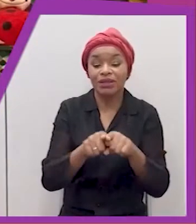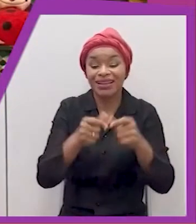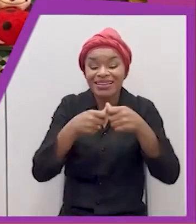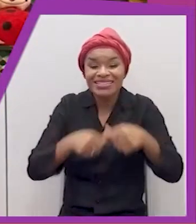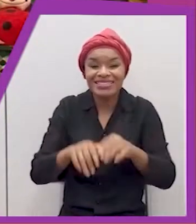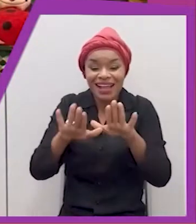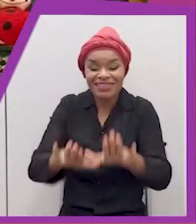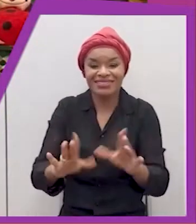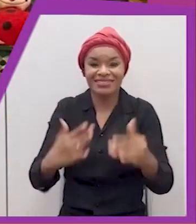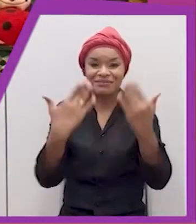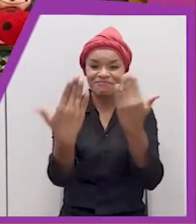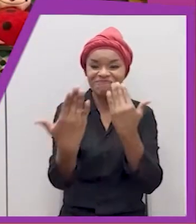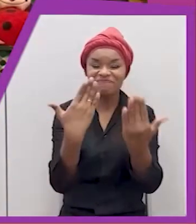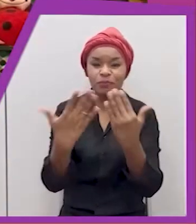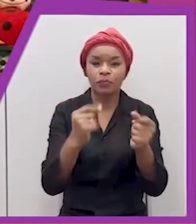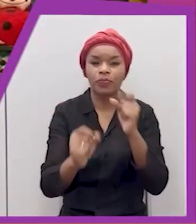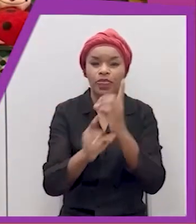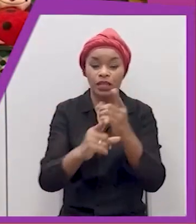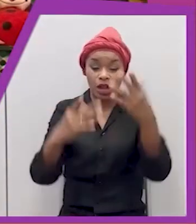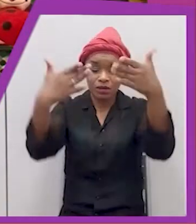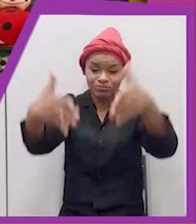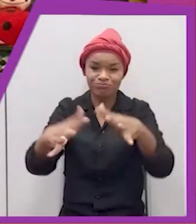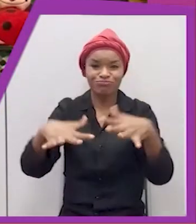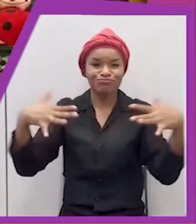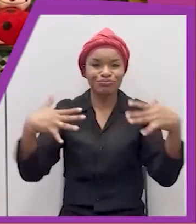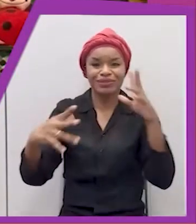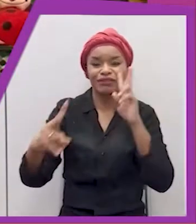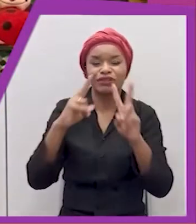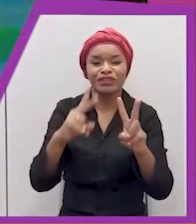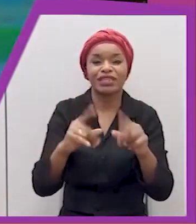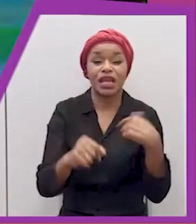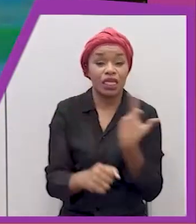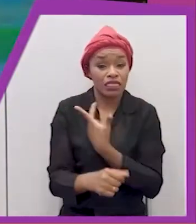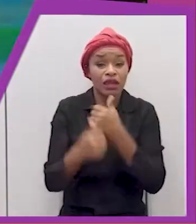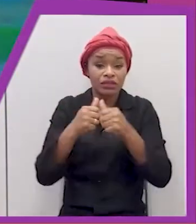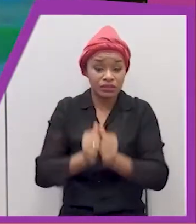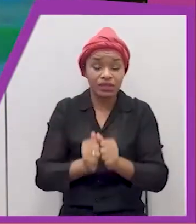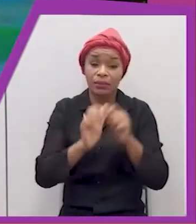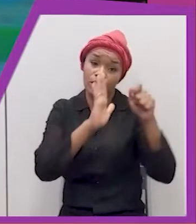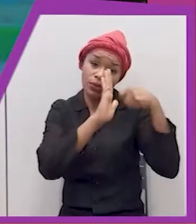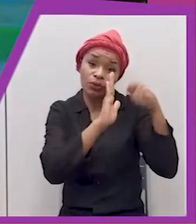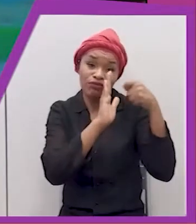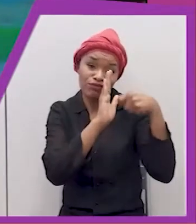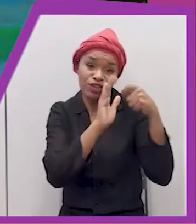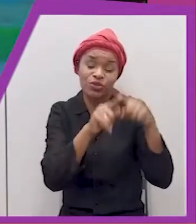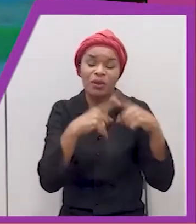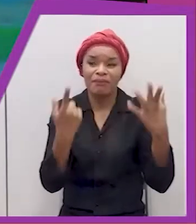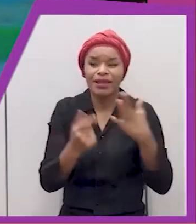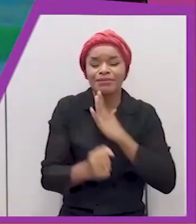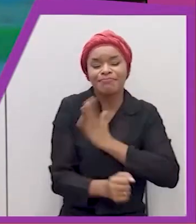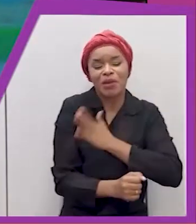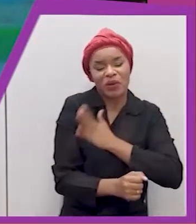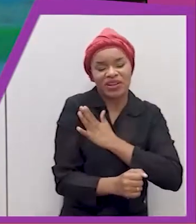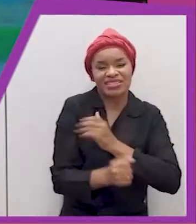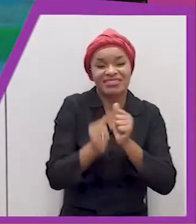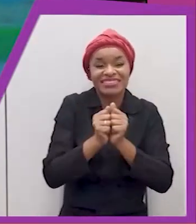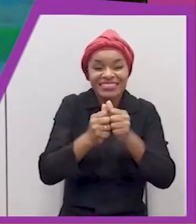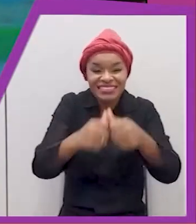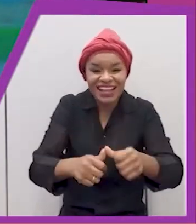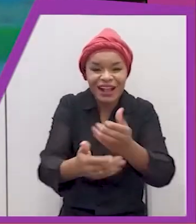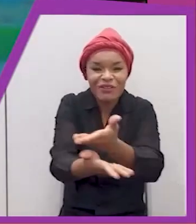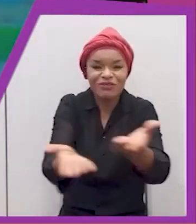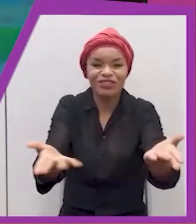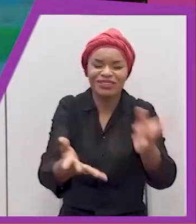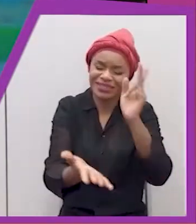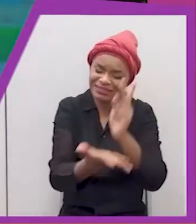de escritor Aliás não tive nenhuma visita de escritor na escola e olha Crianças vocês são privilegiados porque hoje os